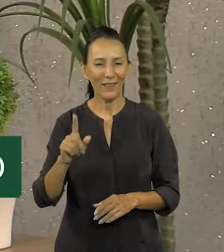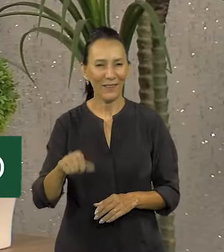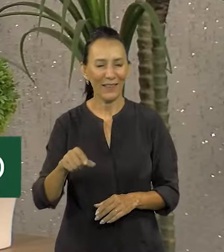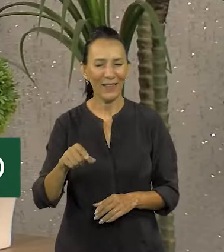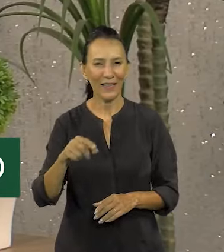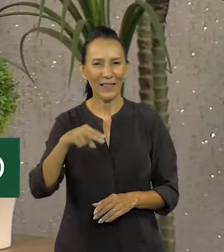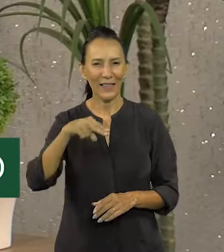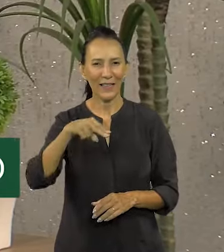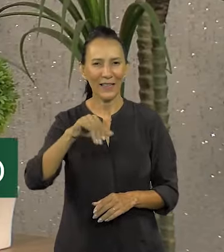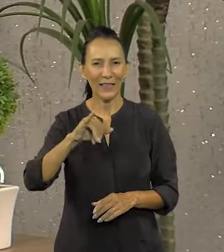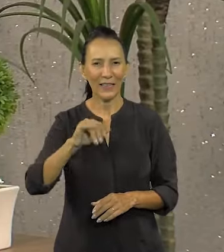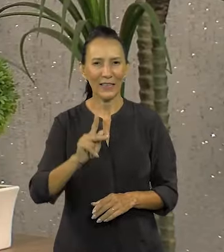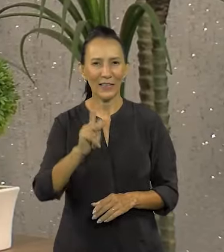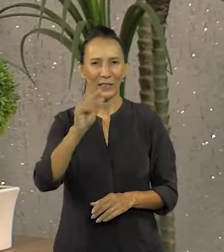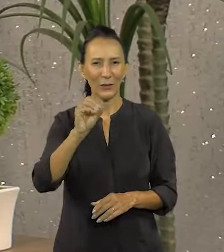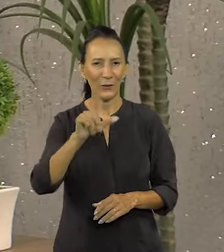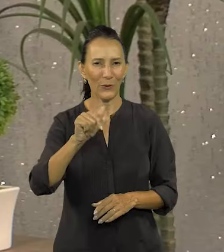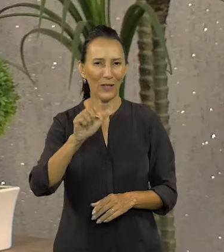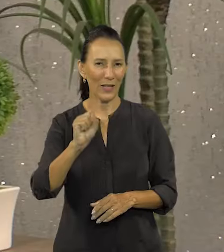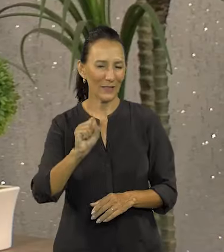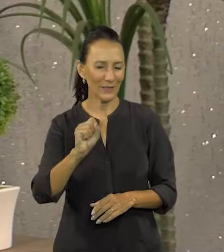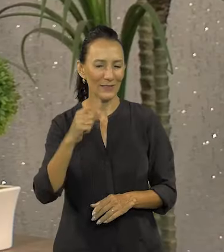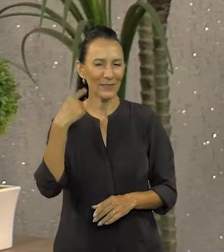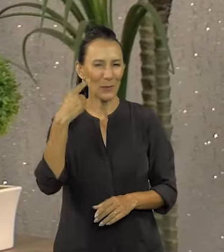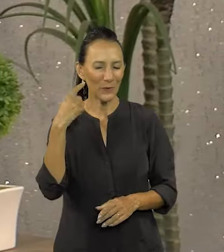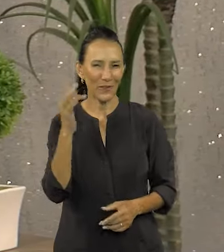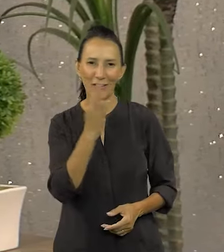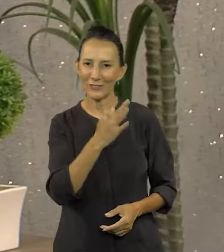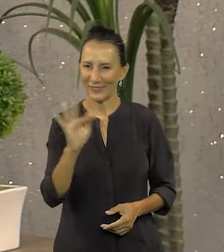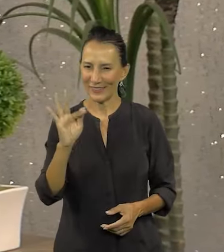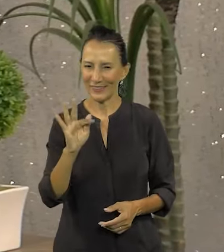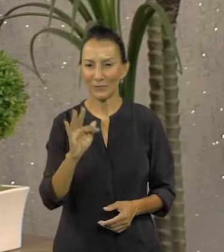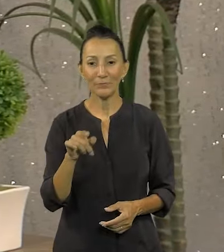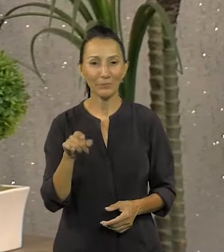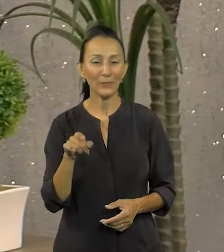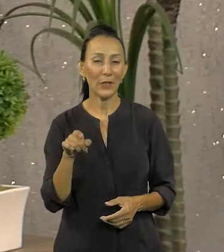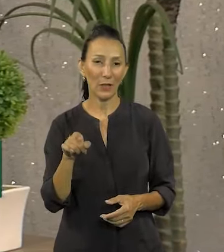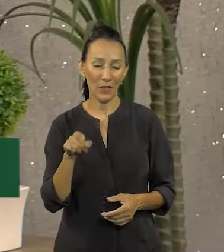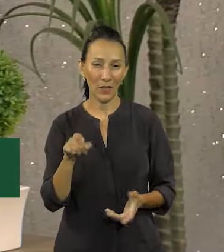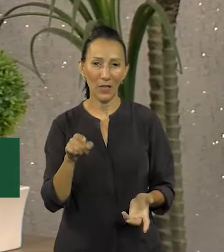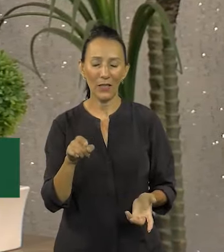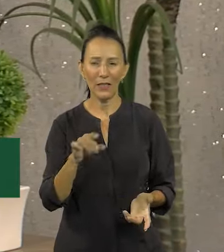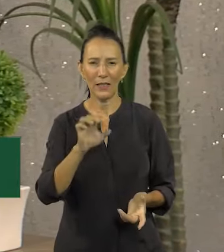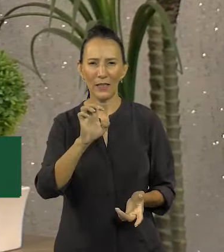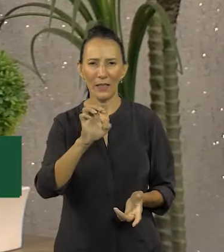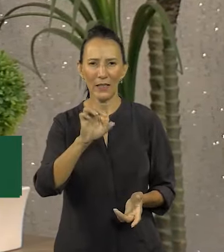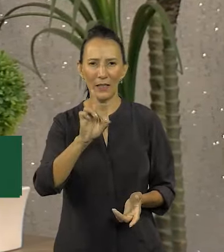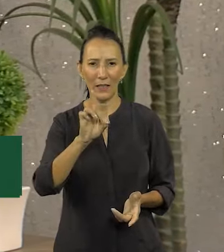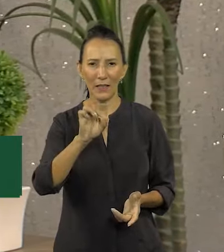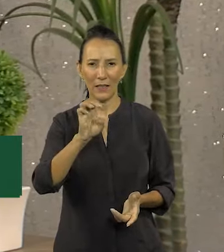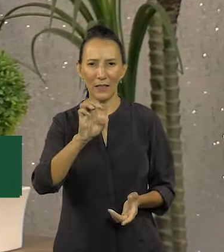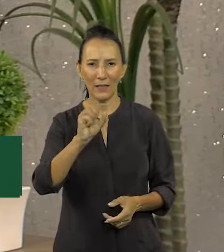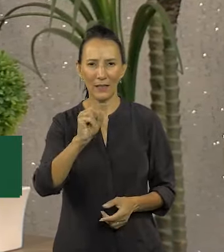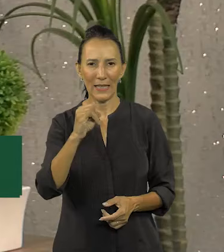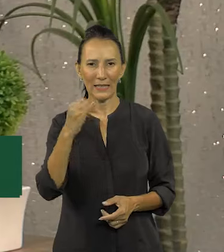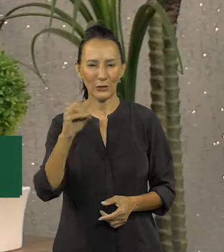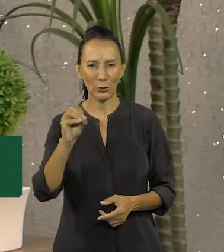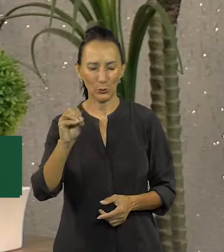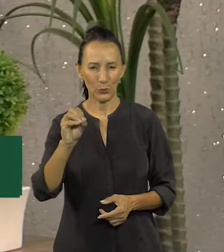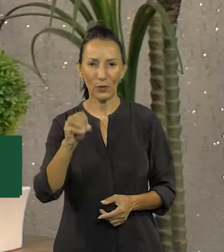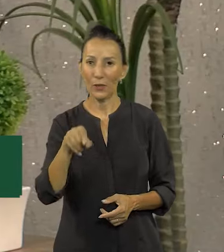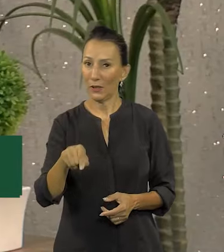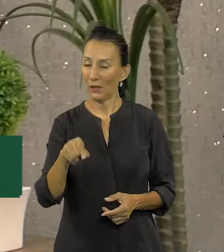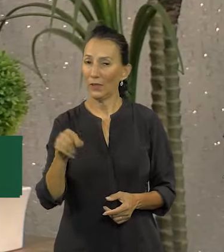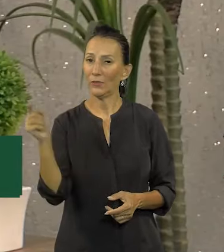e vai estar ministrando e o pastor Edésio é um pregador tá escrito ali Enésio mas é désio